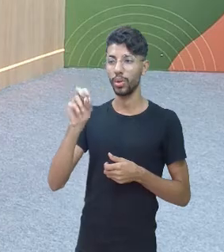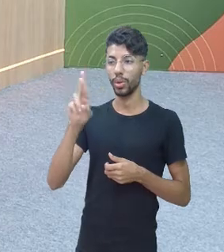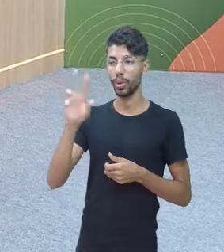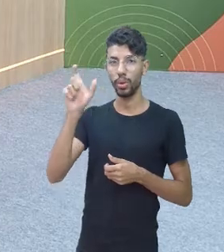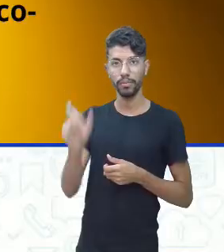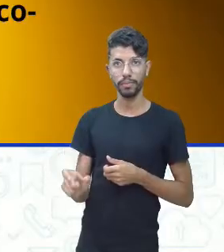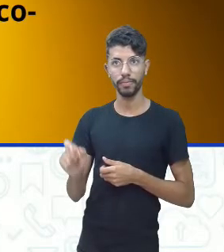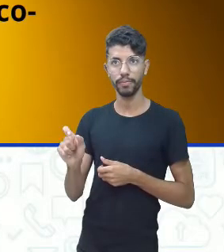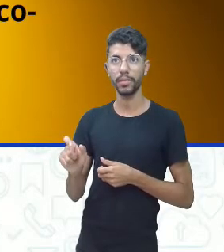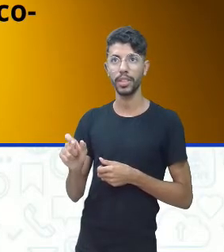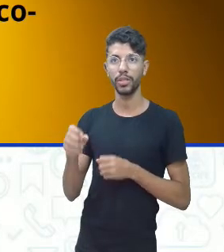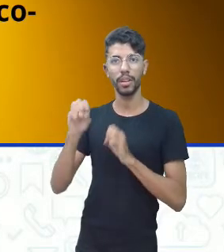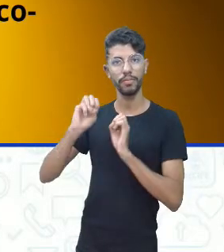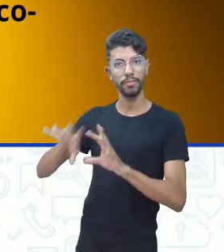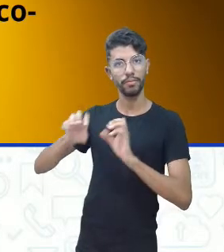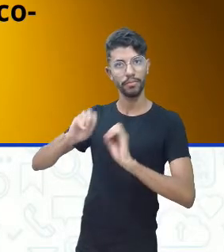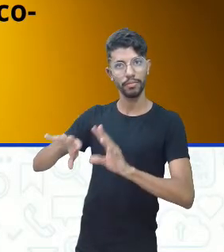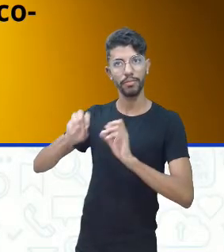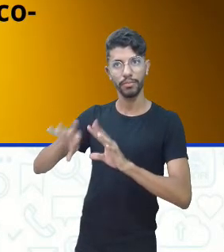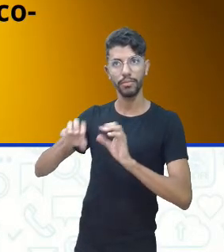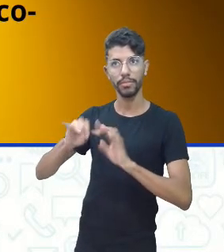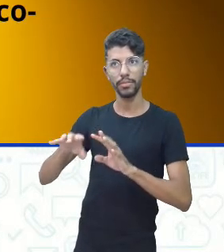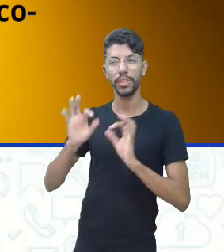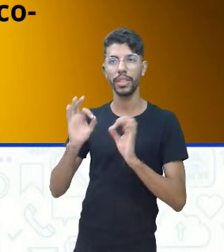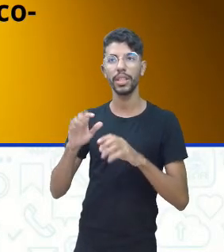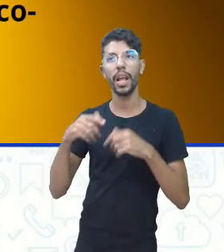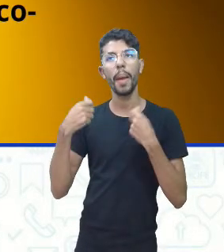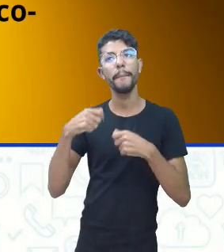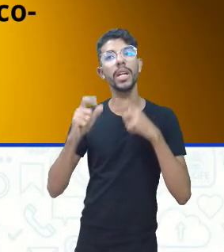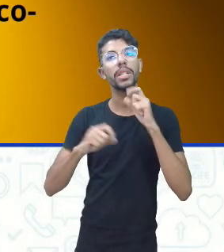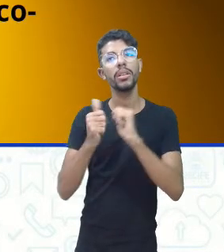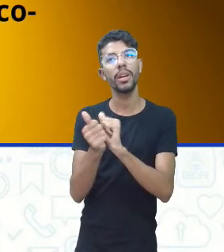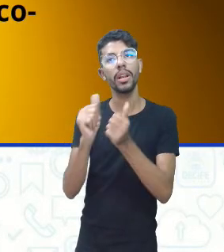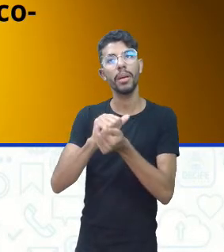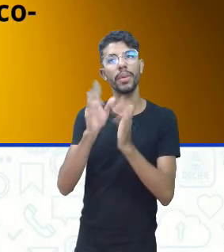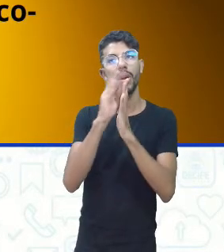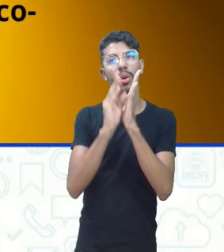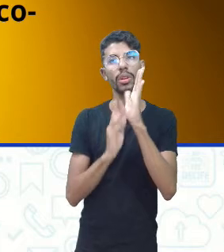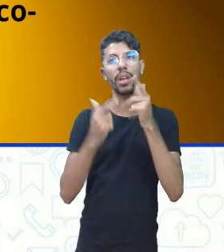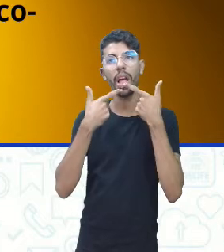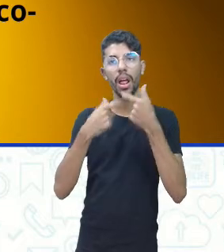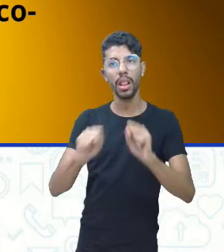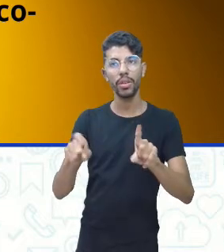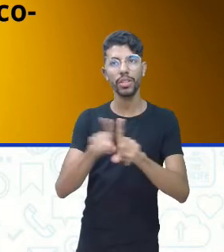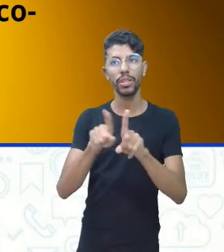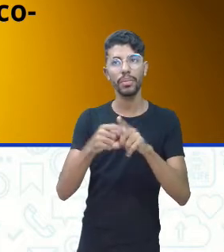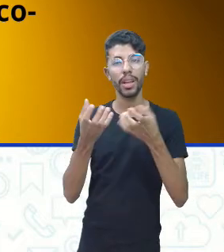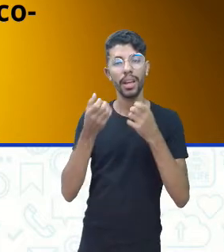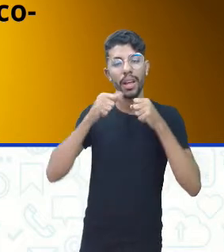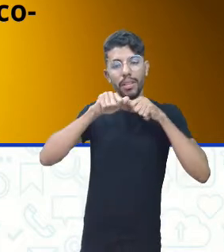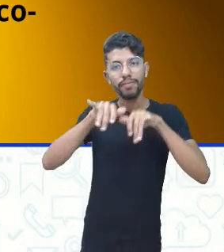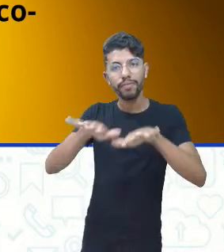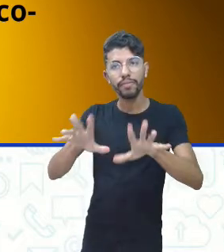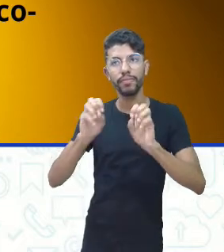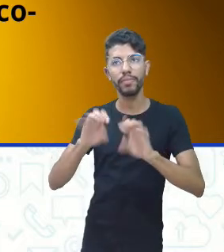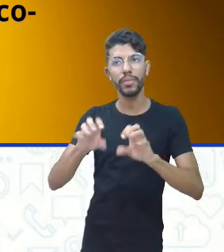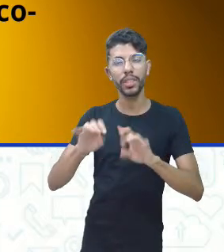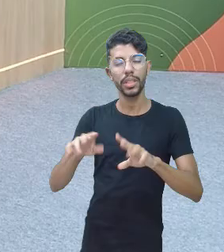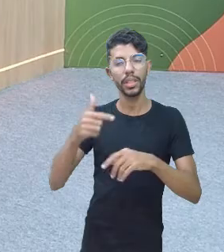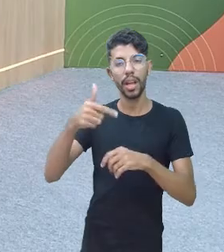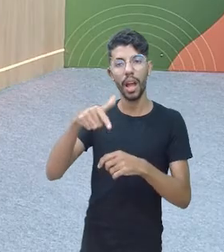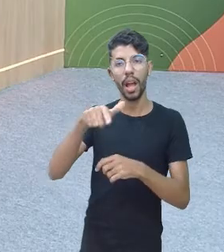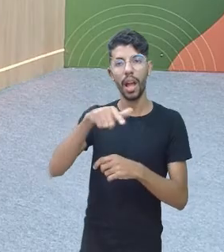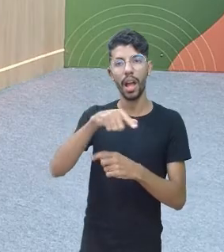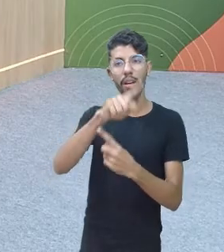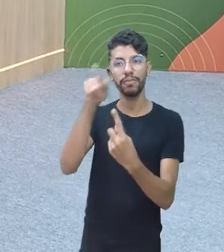que faz a ação, que está ali no tutorial, ele precisa adequar o conteúdo e a linguagem daquilo que quer transmitir ao público-alvo.